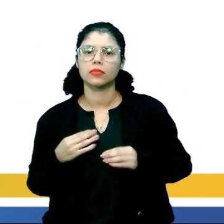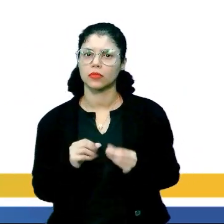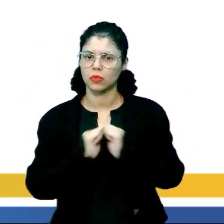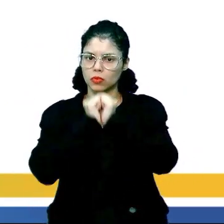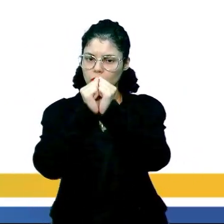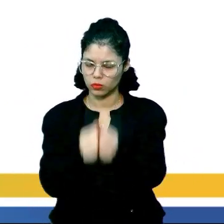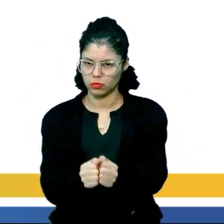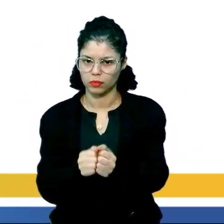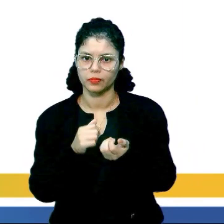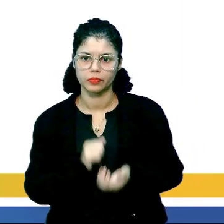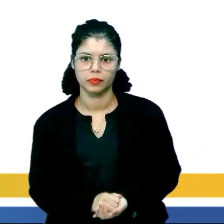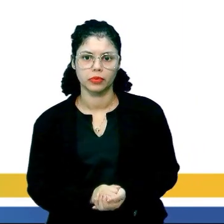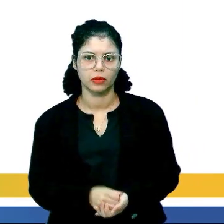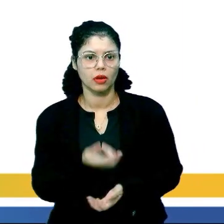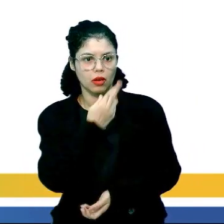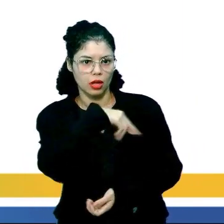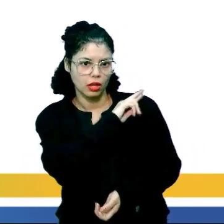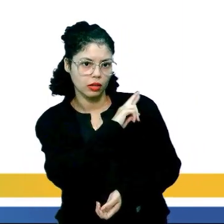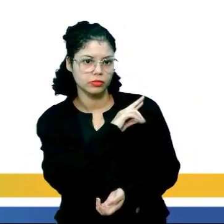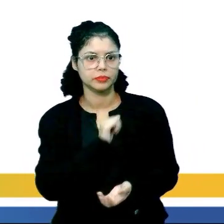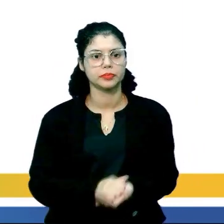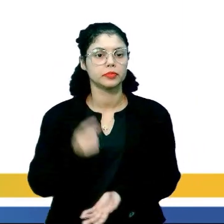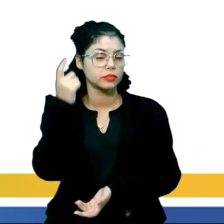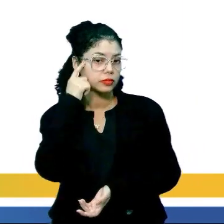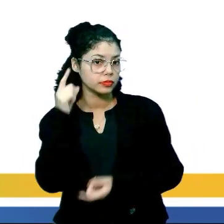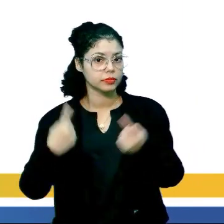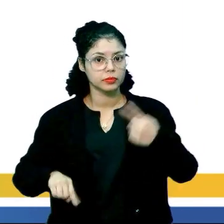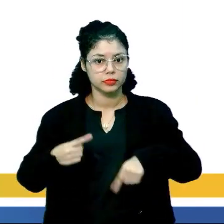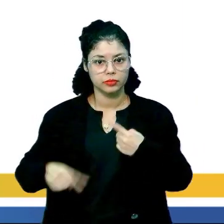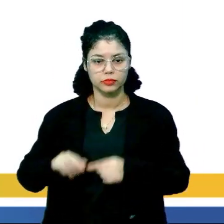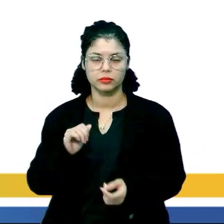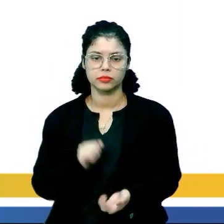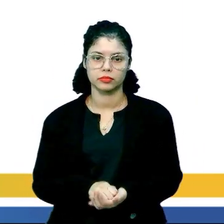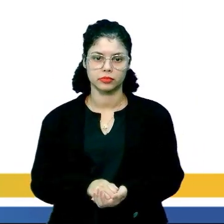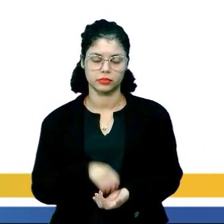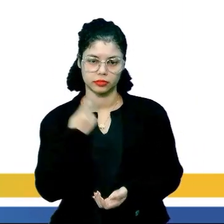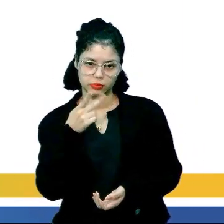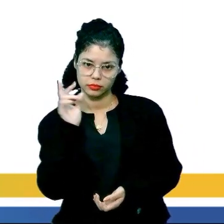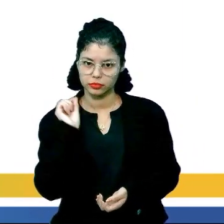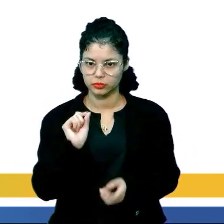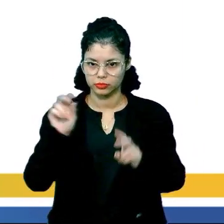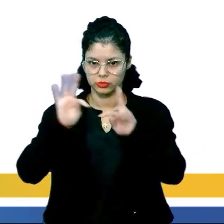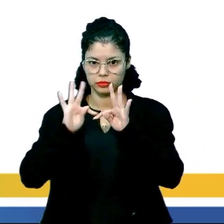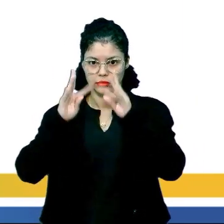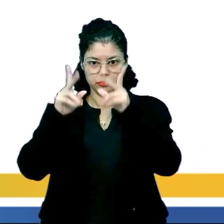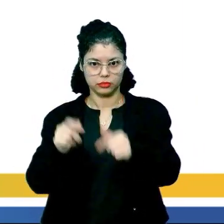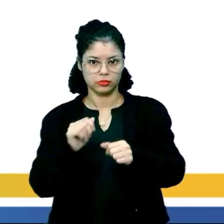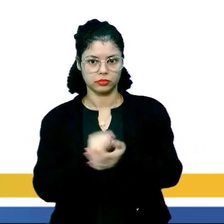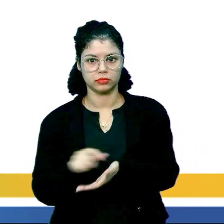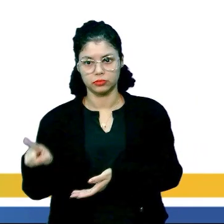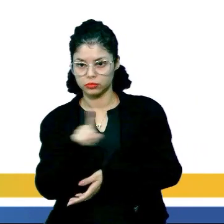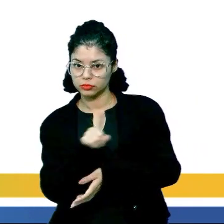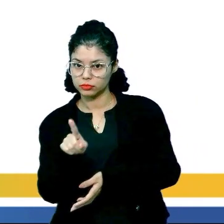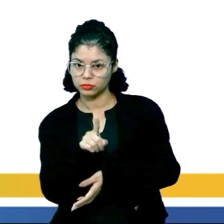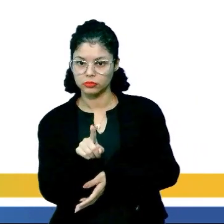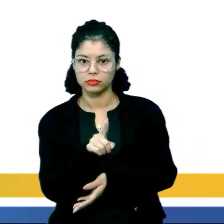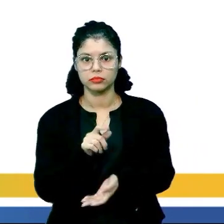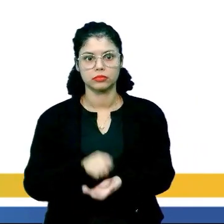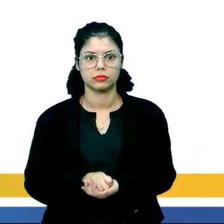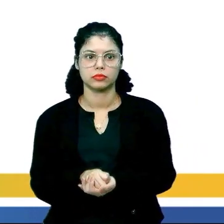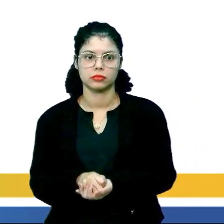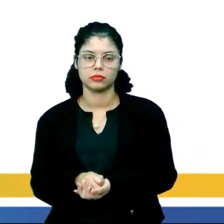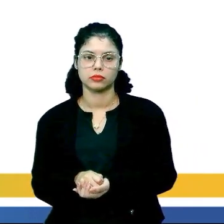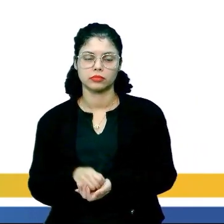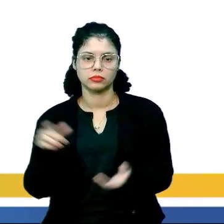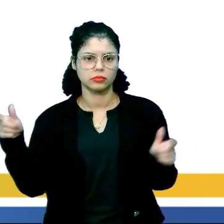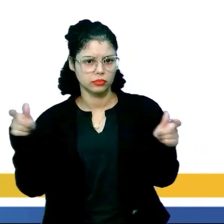lugares e com todos. O dever de ser responsável e pensar politicamente diz respeito a todos. Não